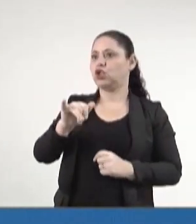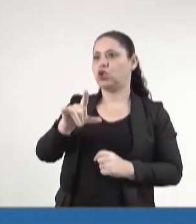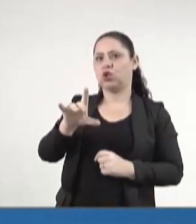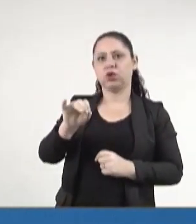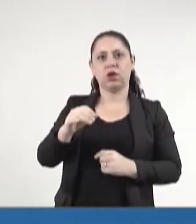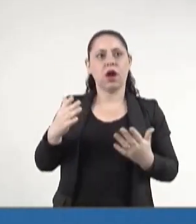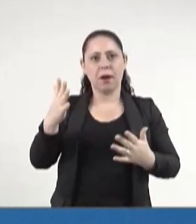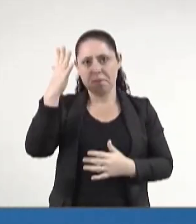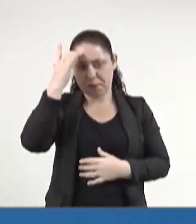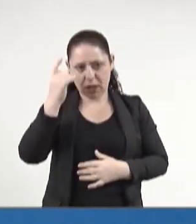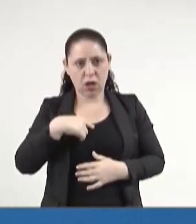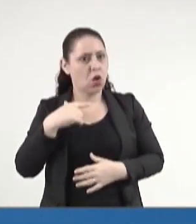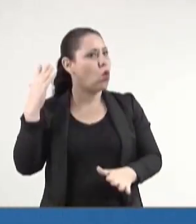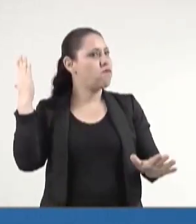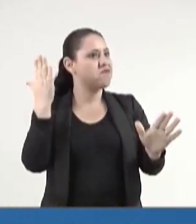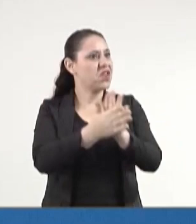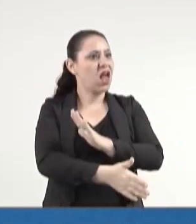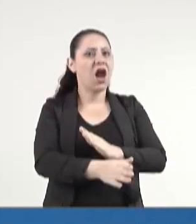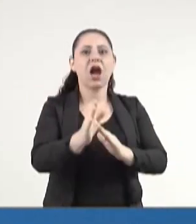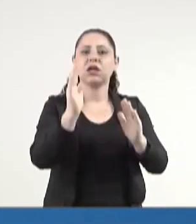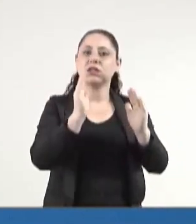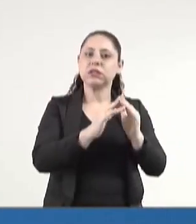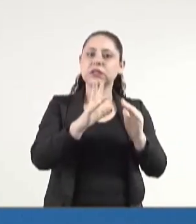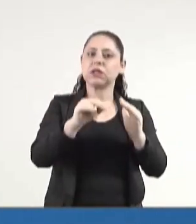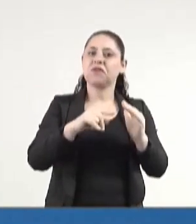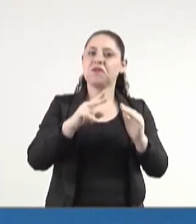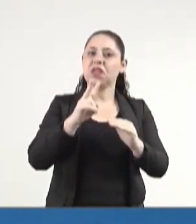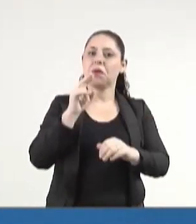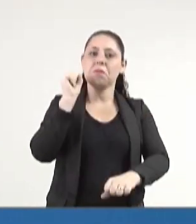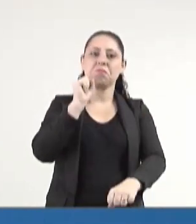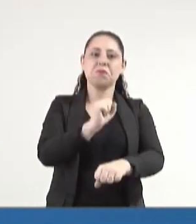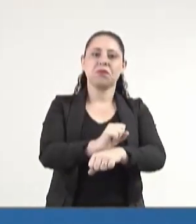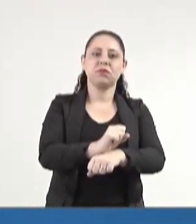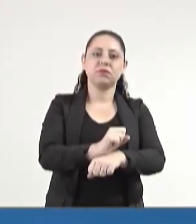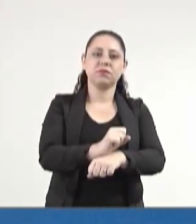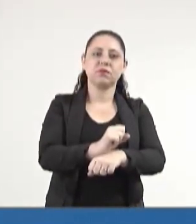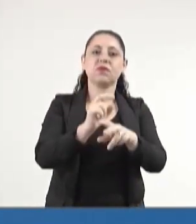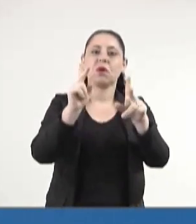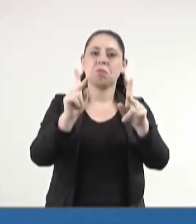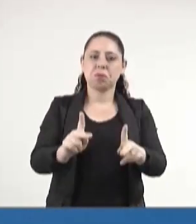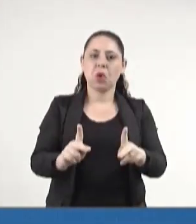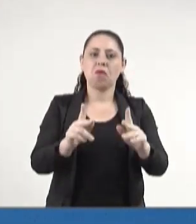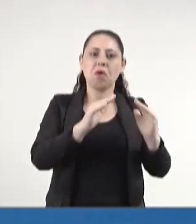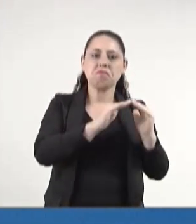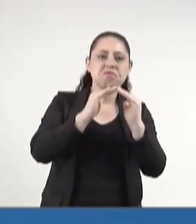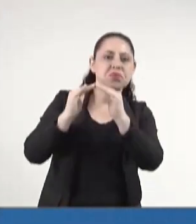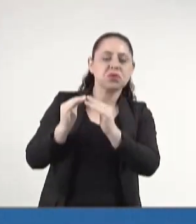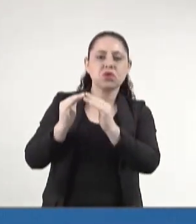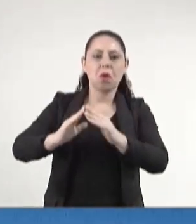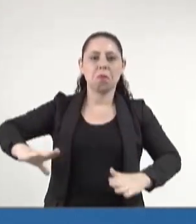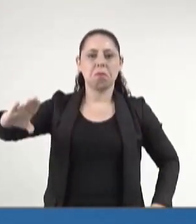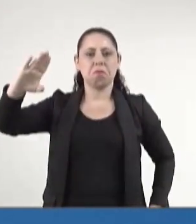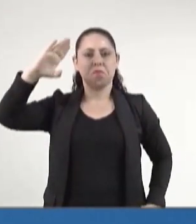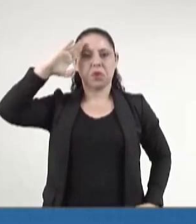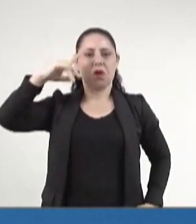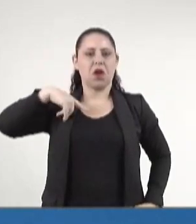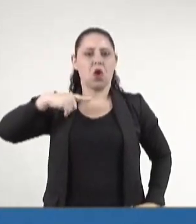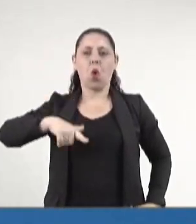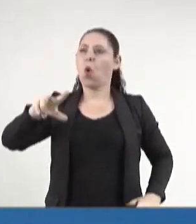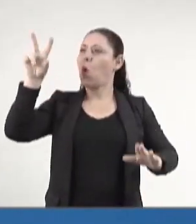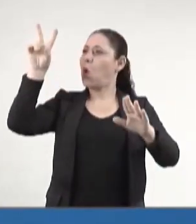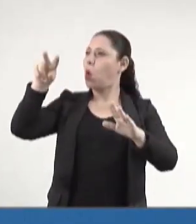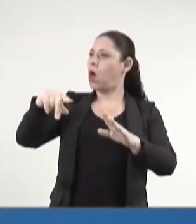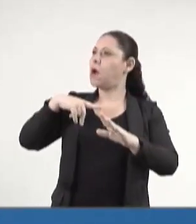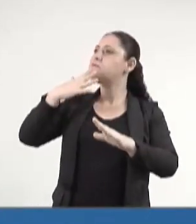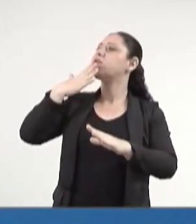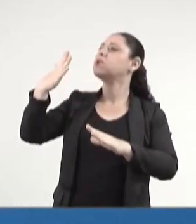filhas, e falei: amanhã não saiam de casa. Vai estar tudo parado, o povo vai estar na frente do quartel, orando para o